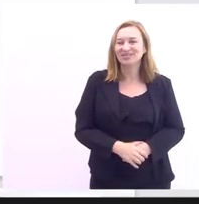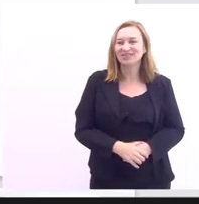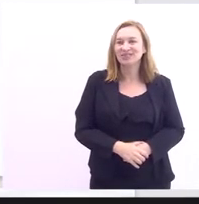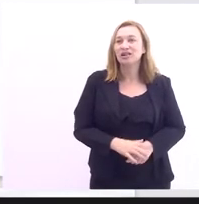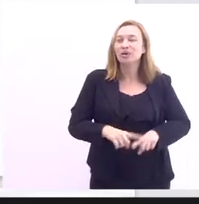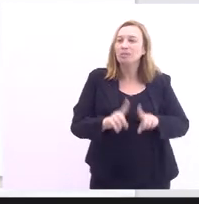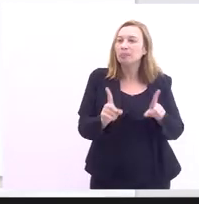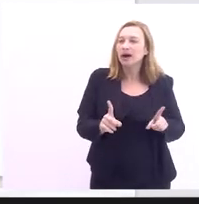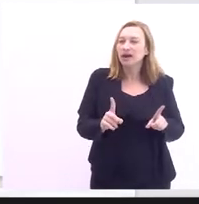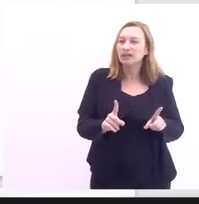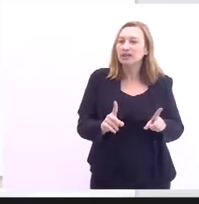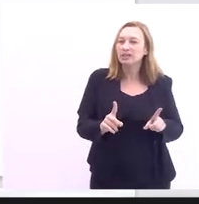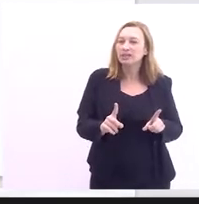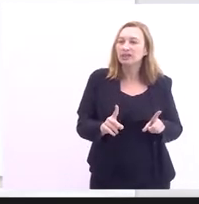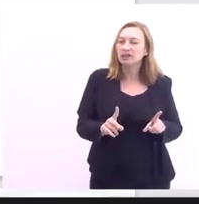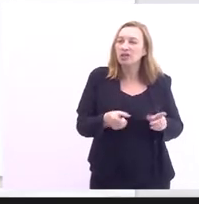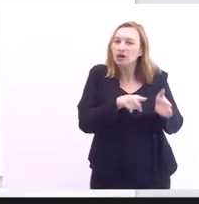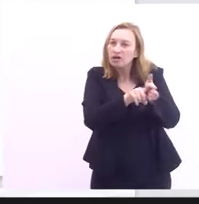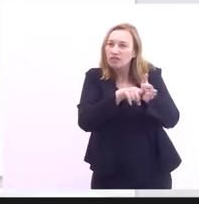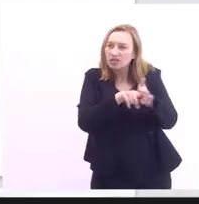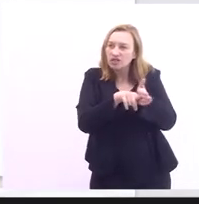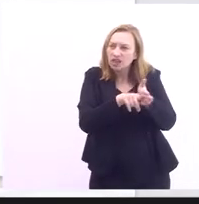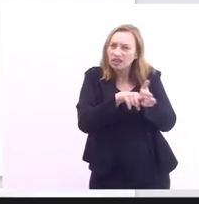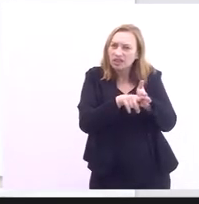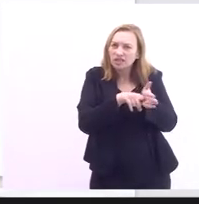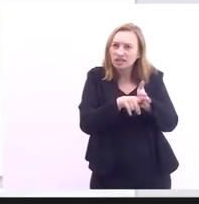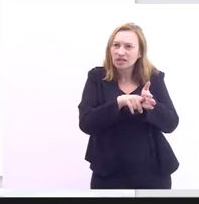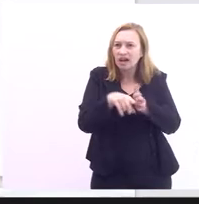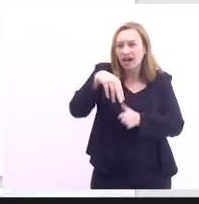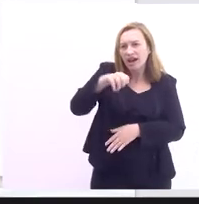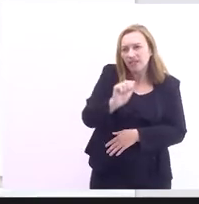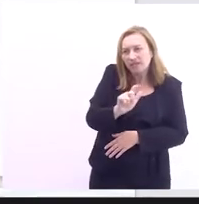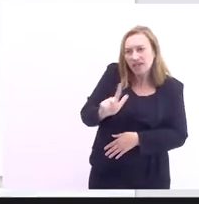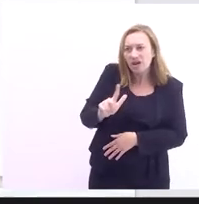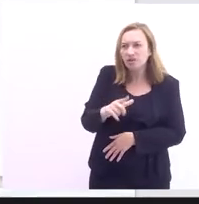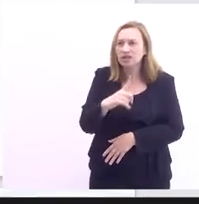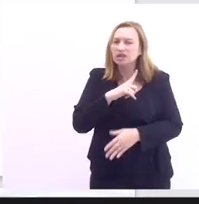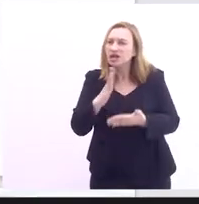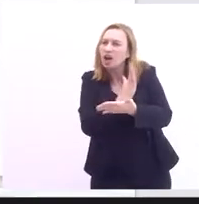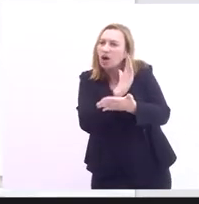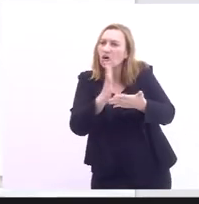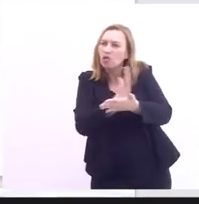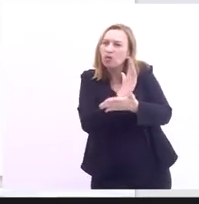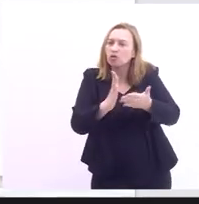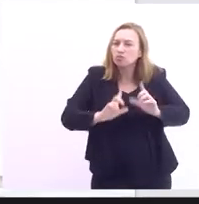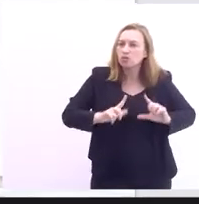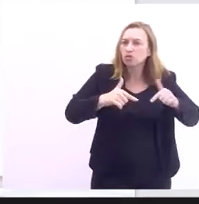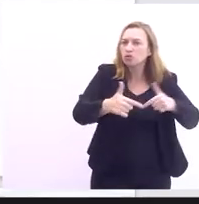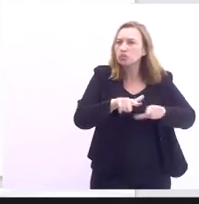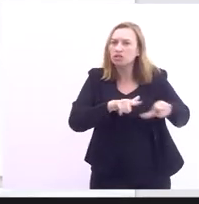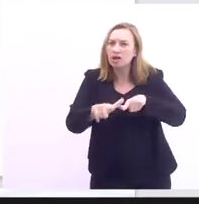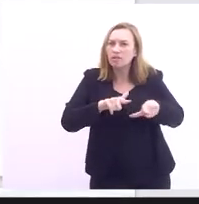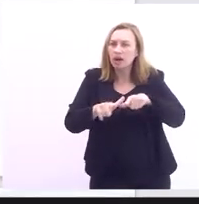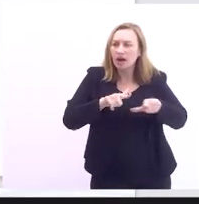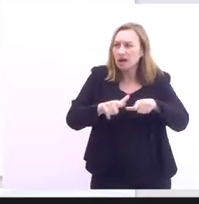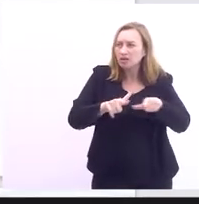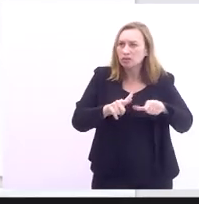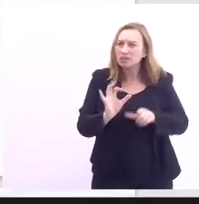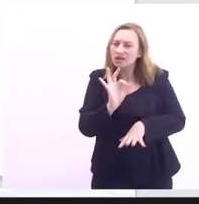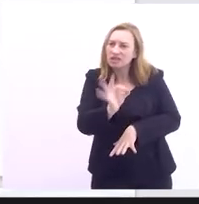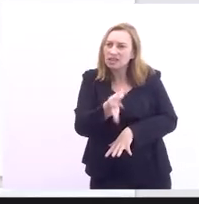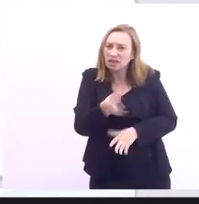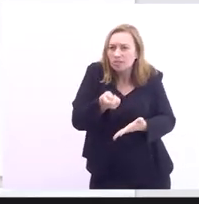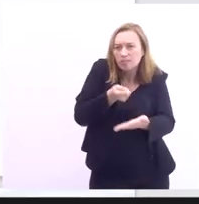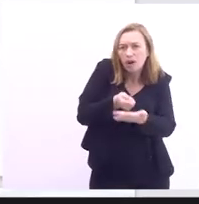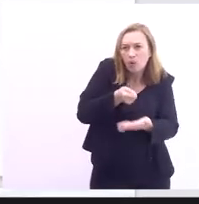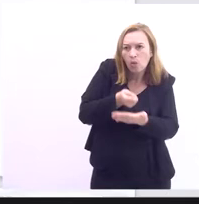Mas, além dessas ações de fiscalização, a ANEEL ainda tem algumas outras ações de compliance para